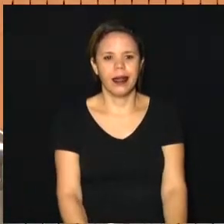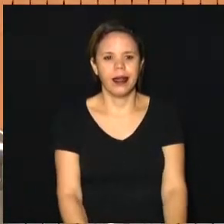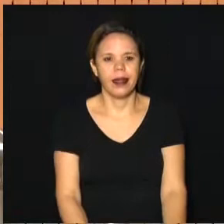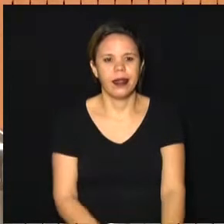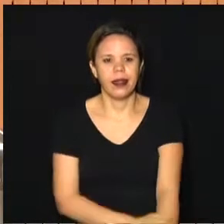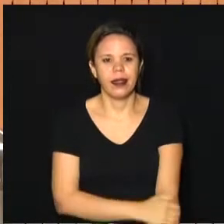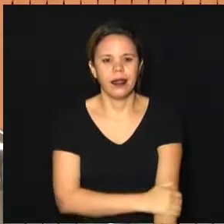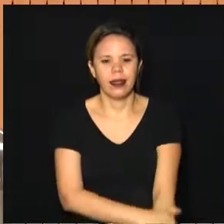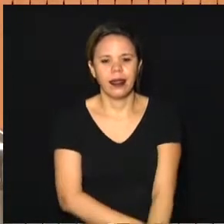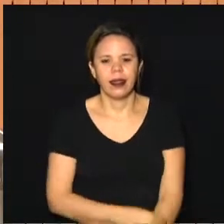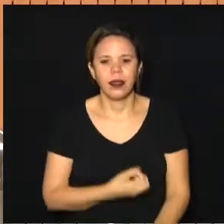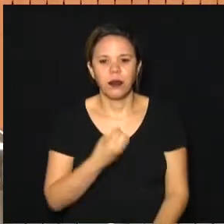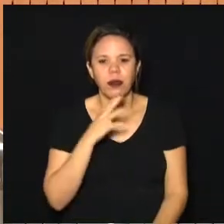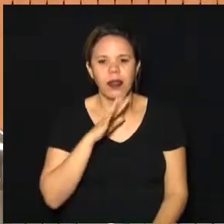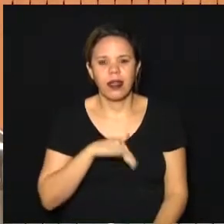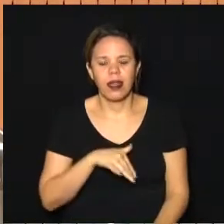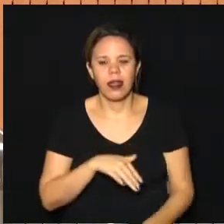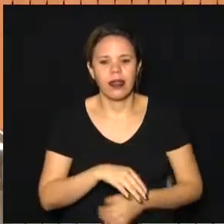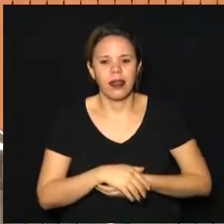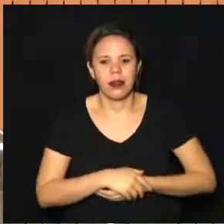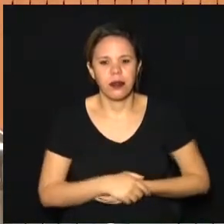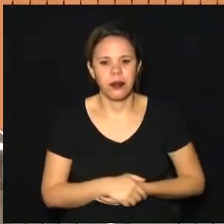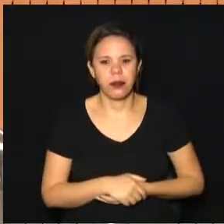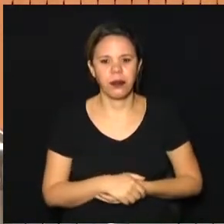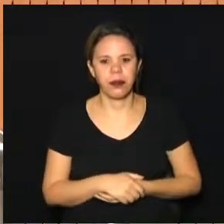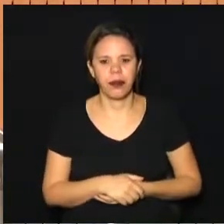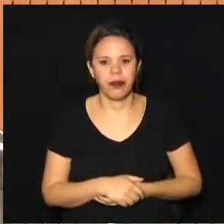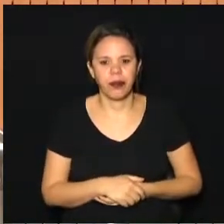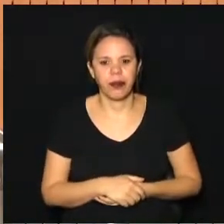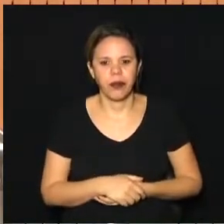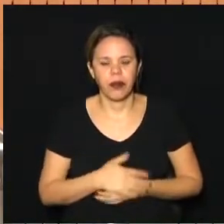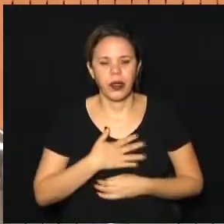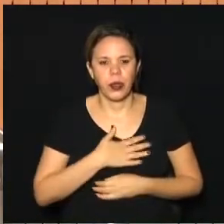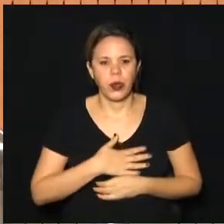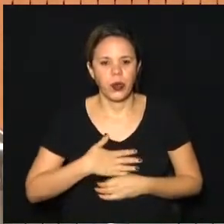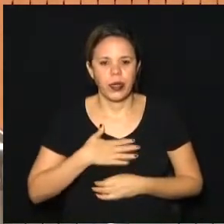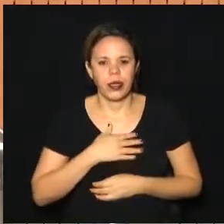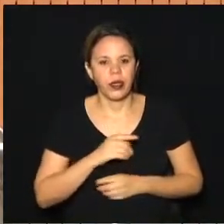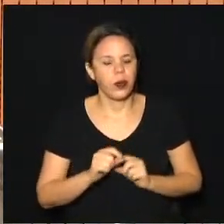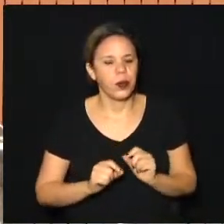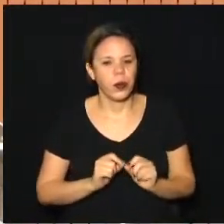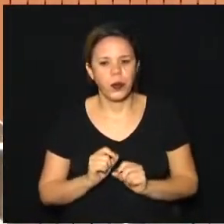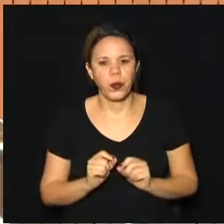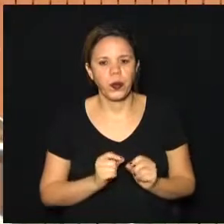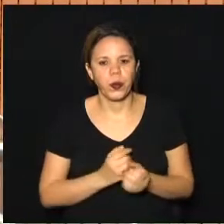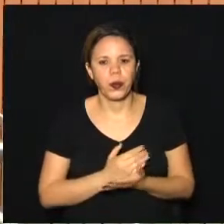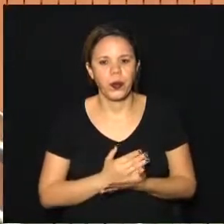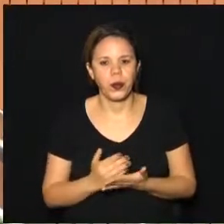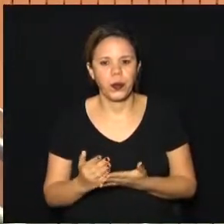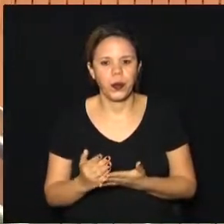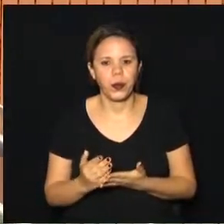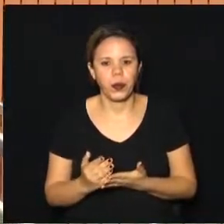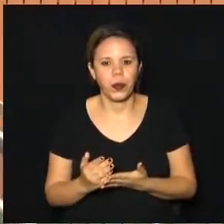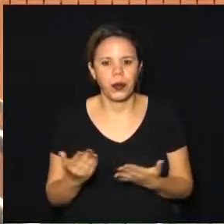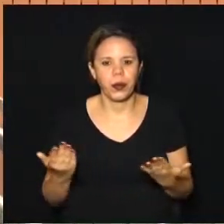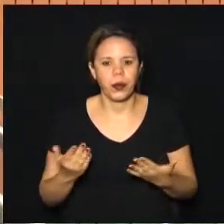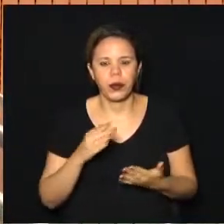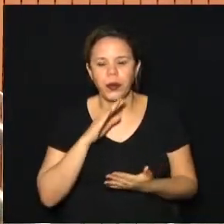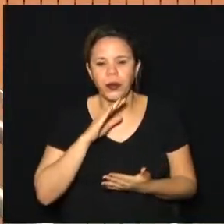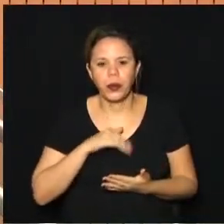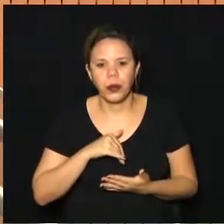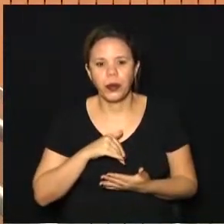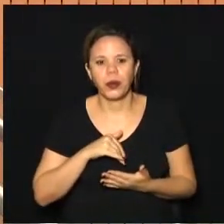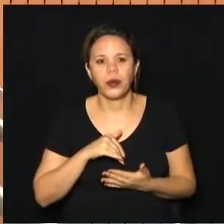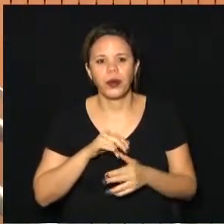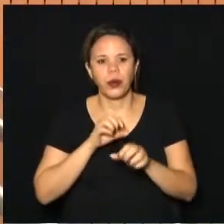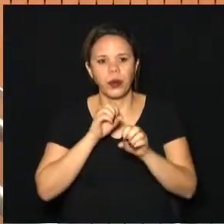Muito boa tarde. Eu inicialmente gostaria de iniciar essa tarde de conhecimento